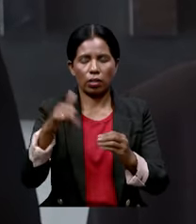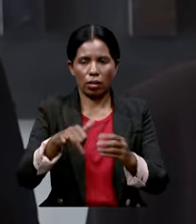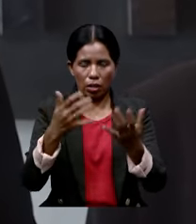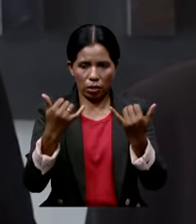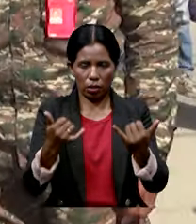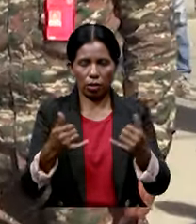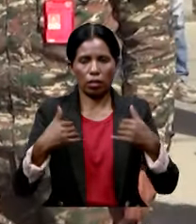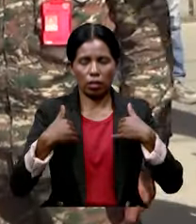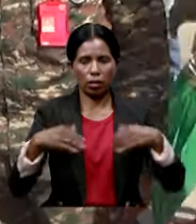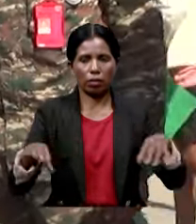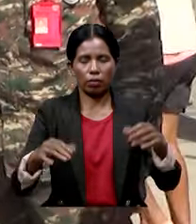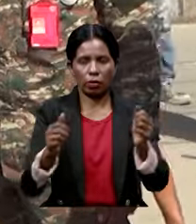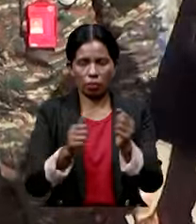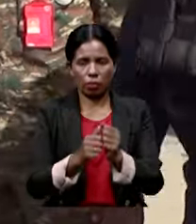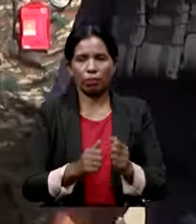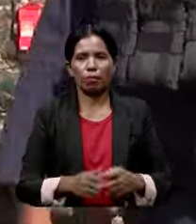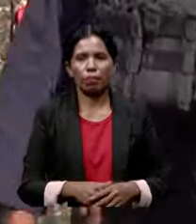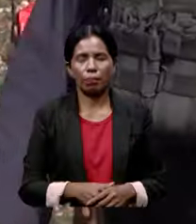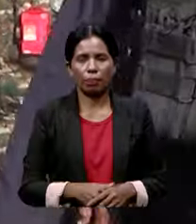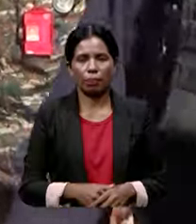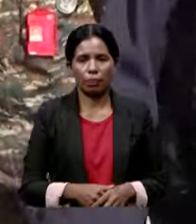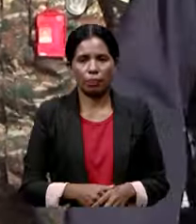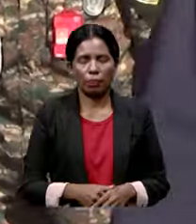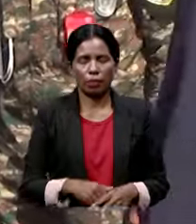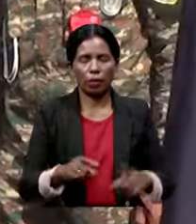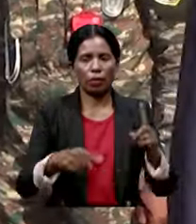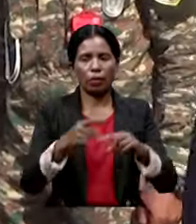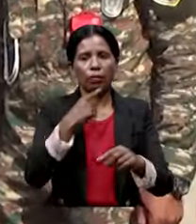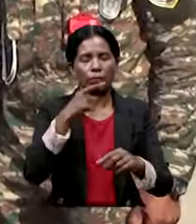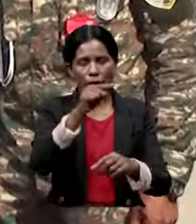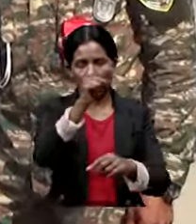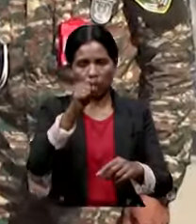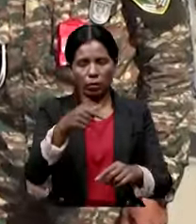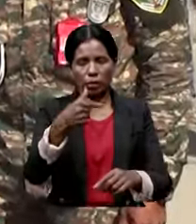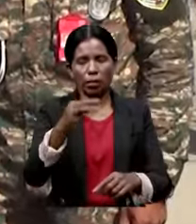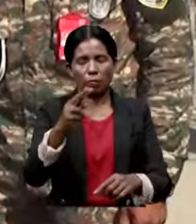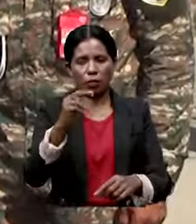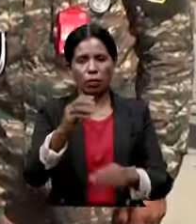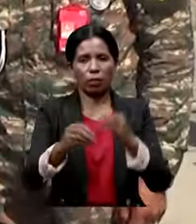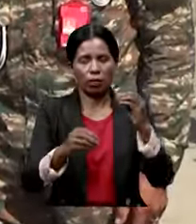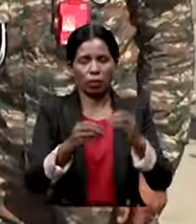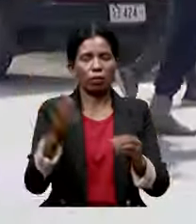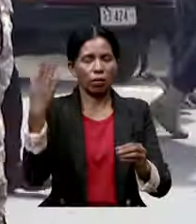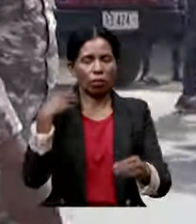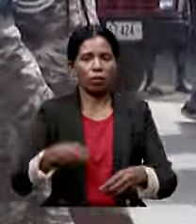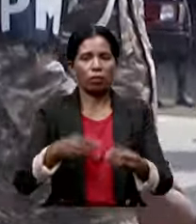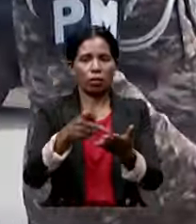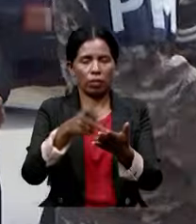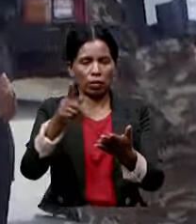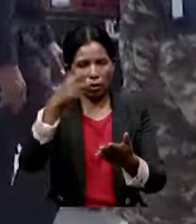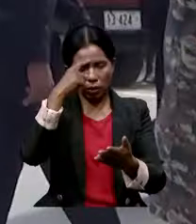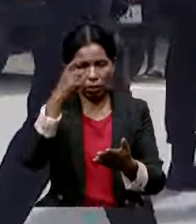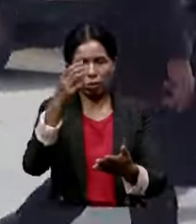e a coordenação atual. Banheira tam pergunta de Emenian Conaba antes halo despeso, né?